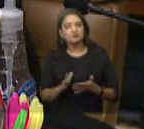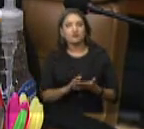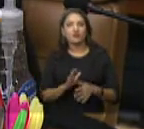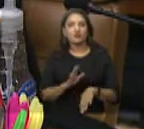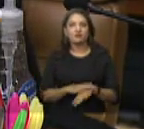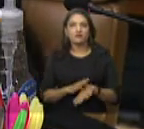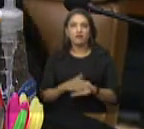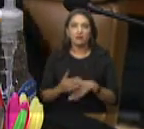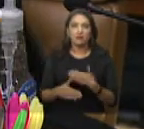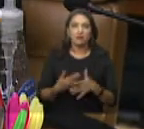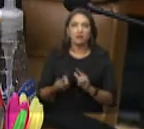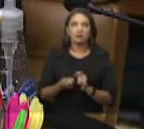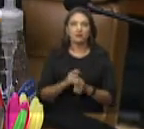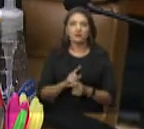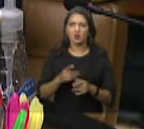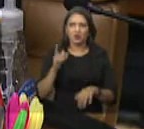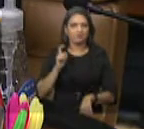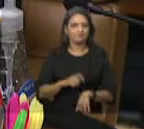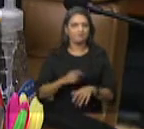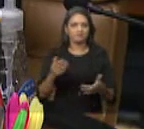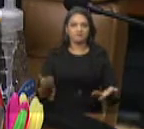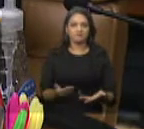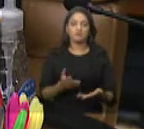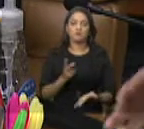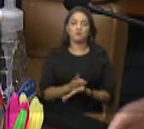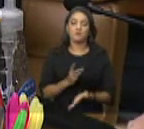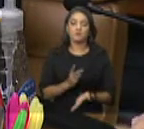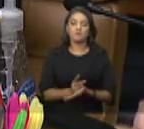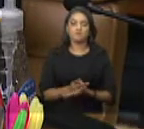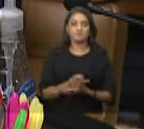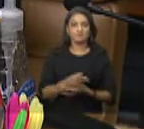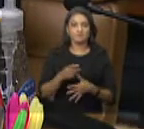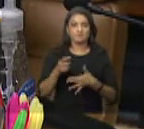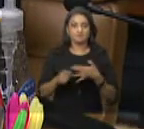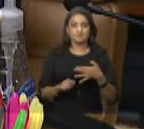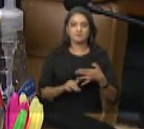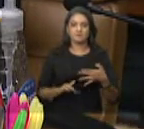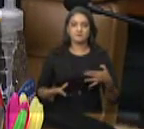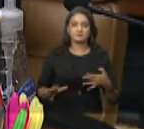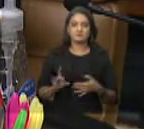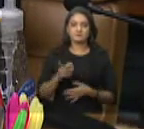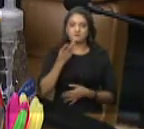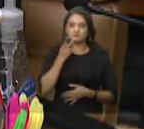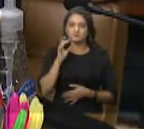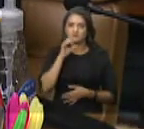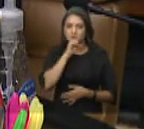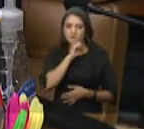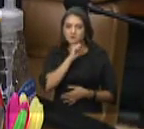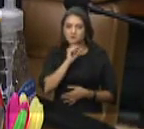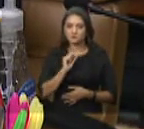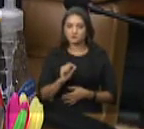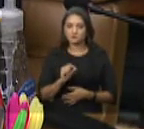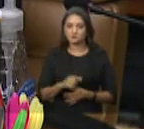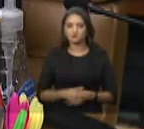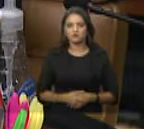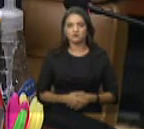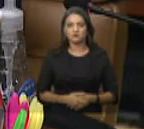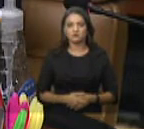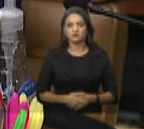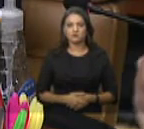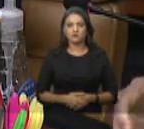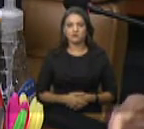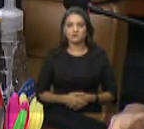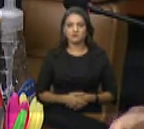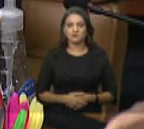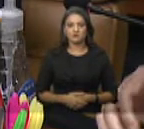por mantém mantendo portanto a jurisprudência e apenas fazendo uma referência brevíssima que faça no voto senhora Presidente senhoras